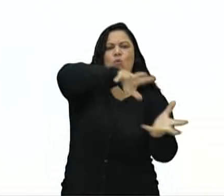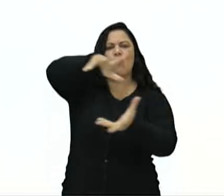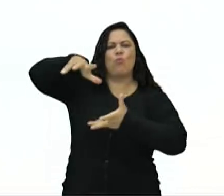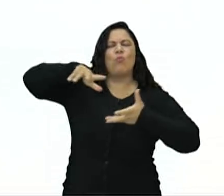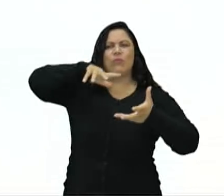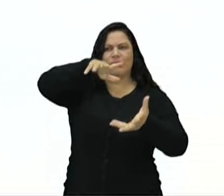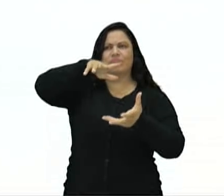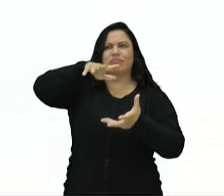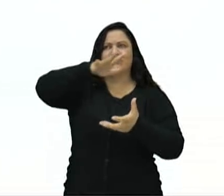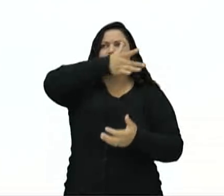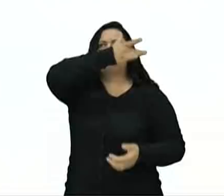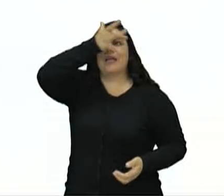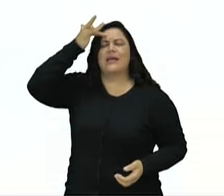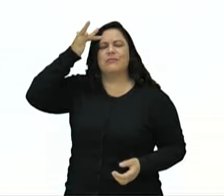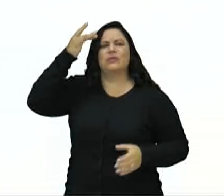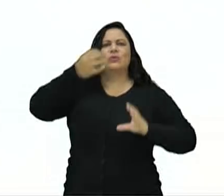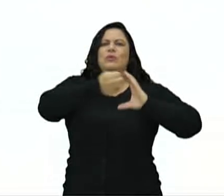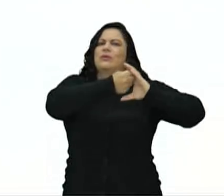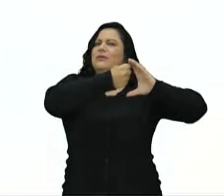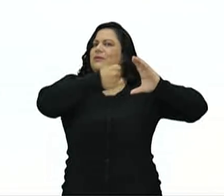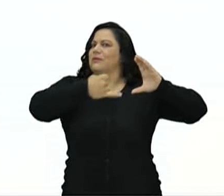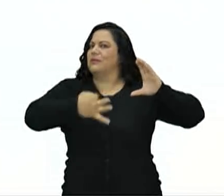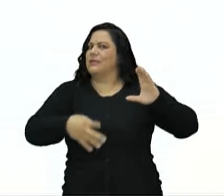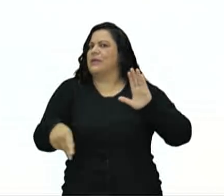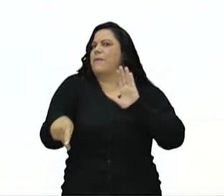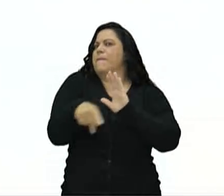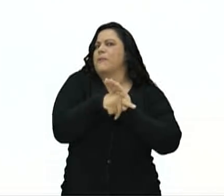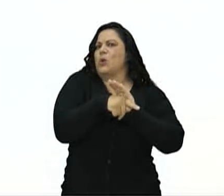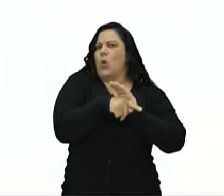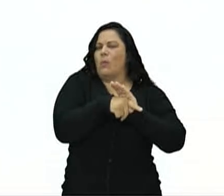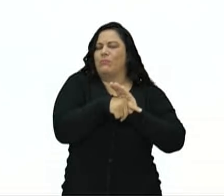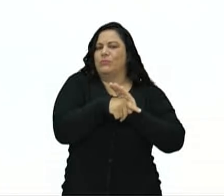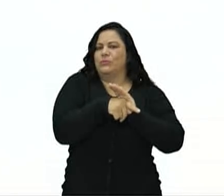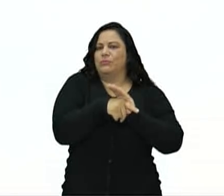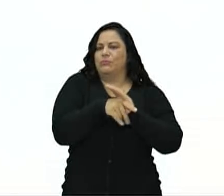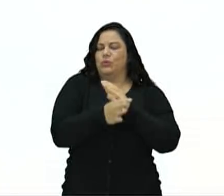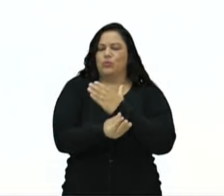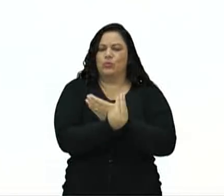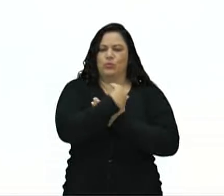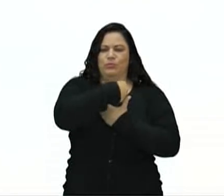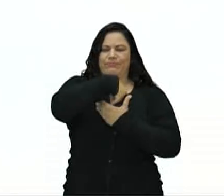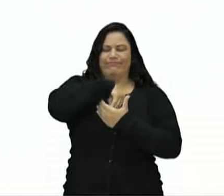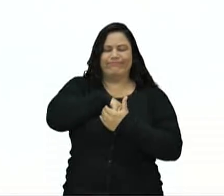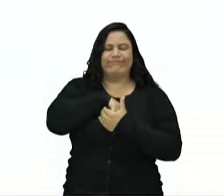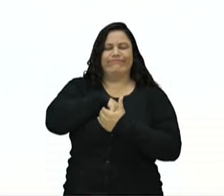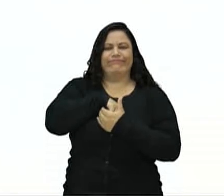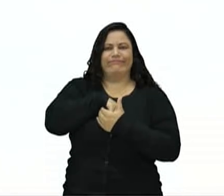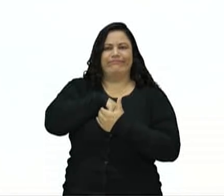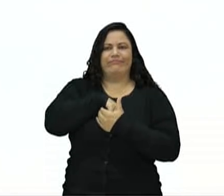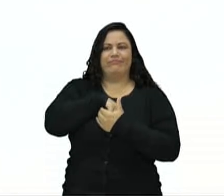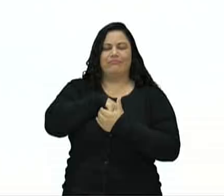é muito característico da introspecção causada pela dor existencial.